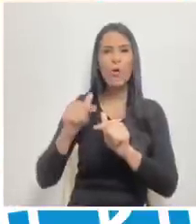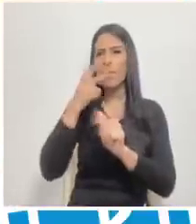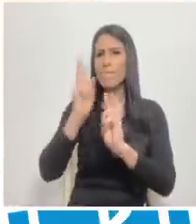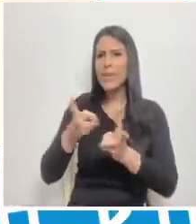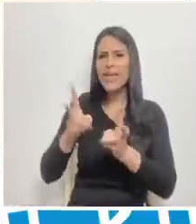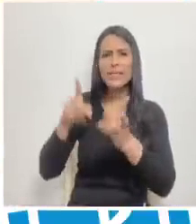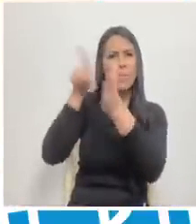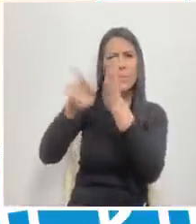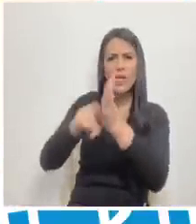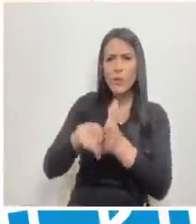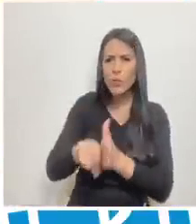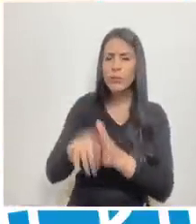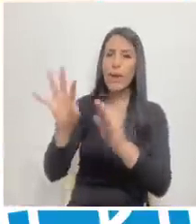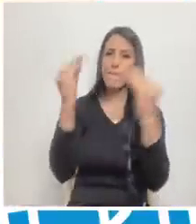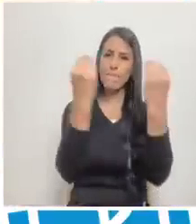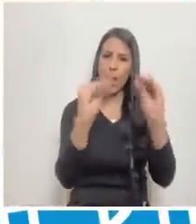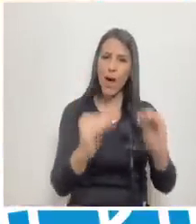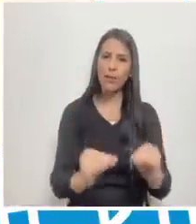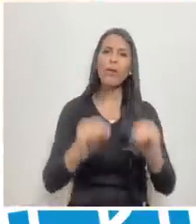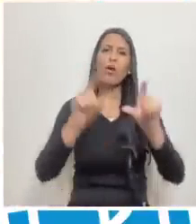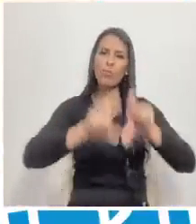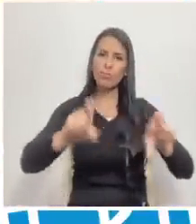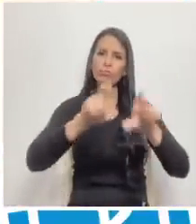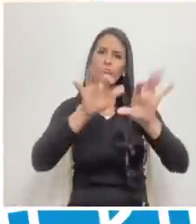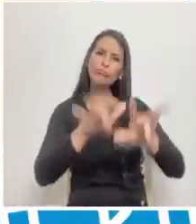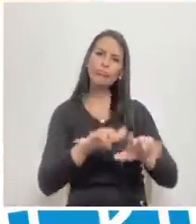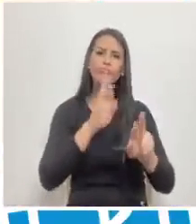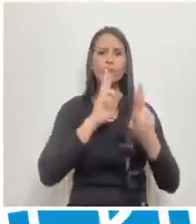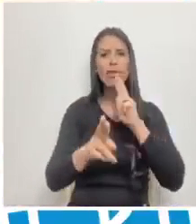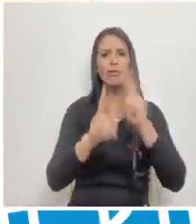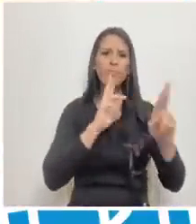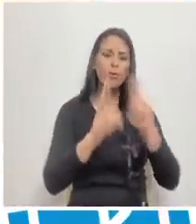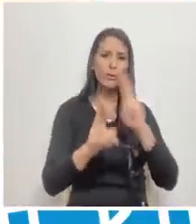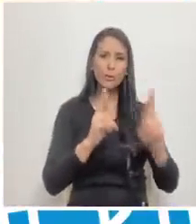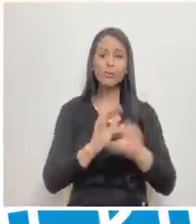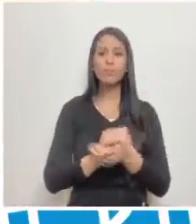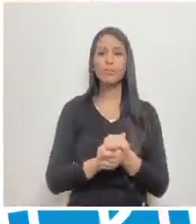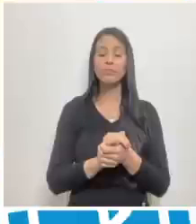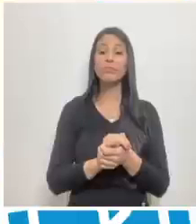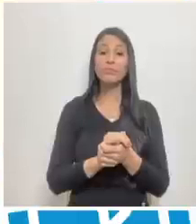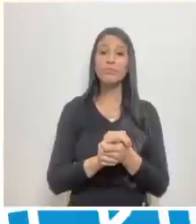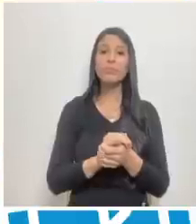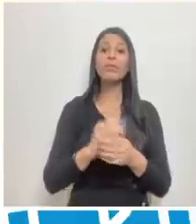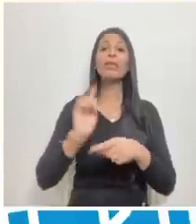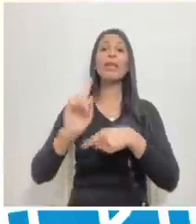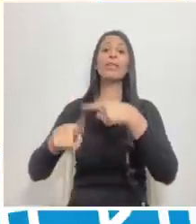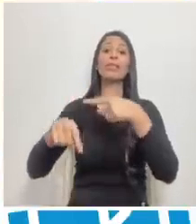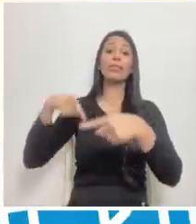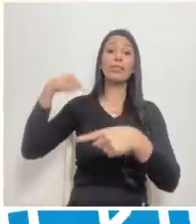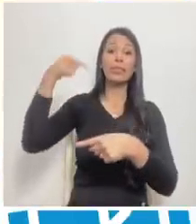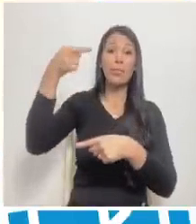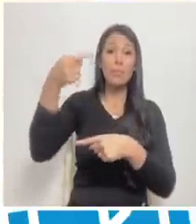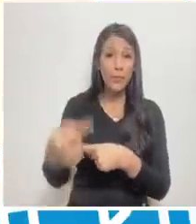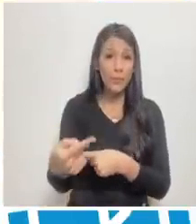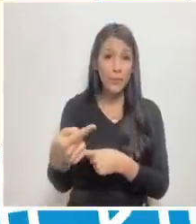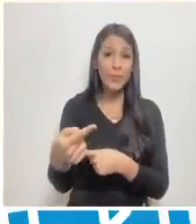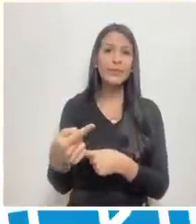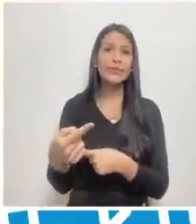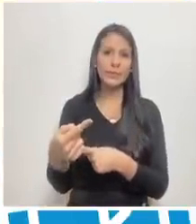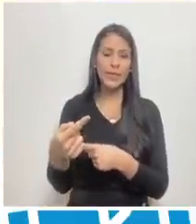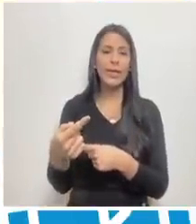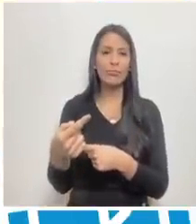poder responder. Num momento um pouquinho mais avançado, começar agora